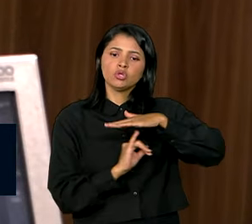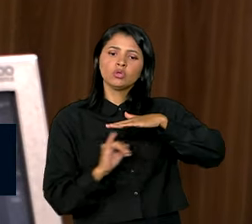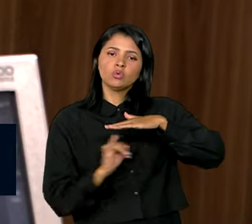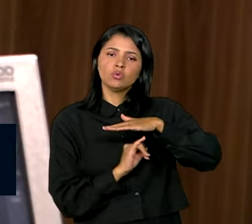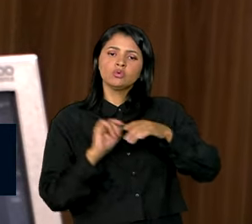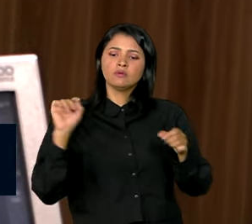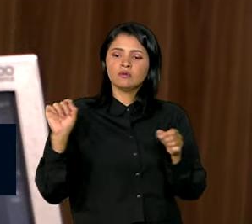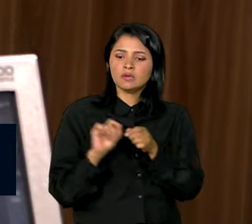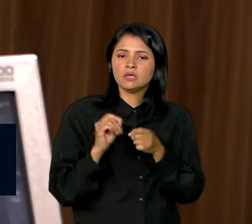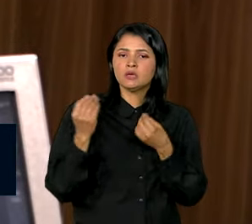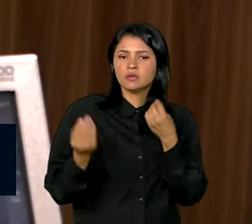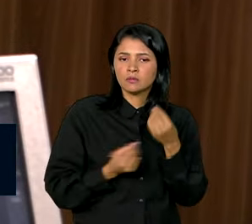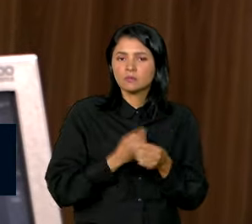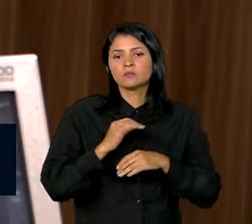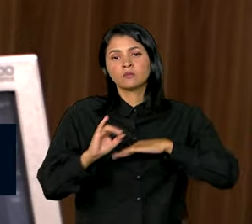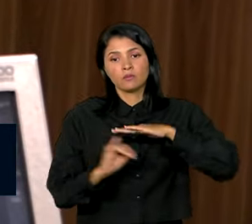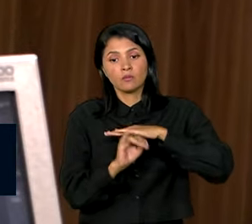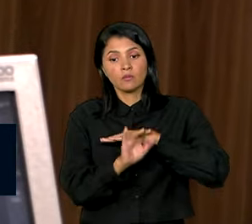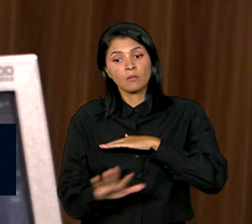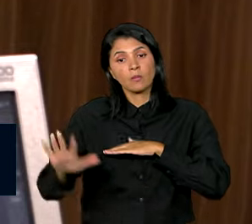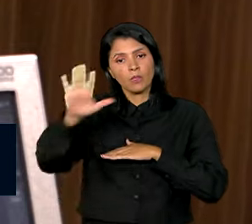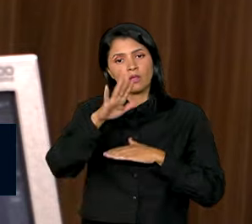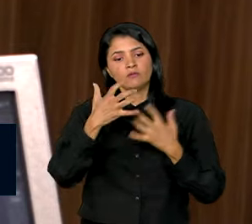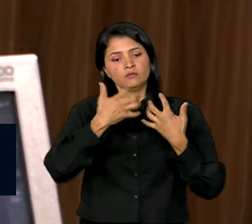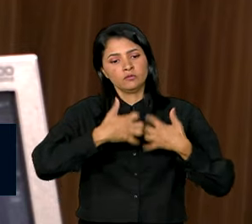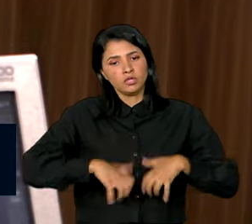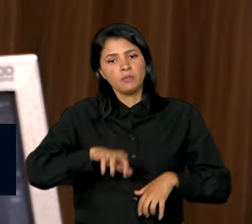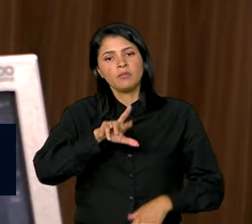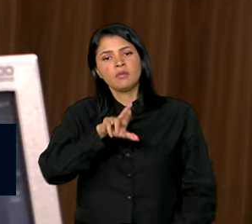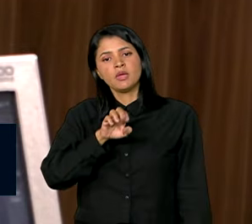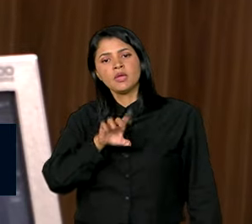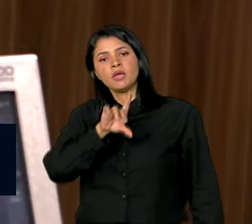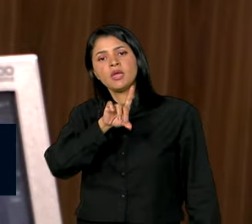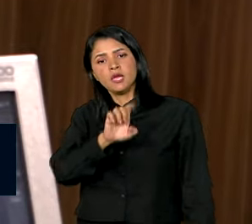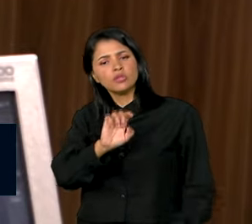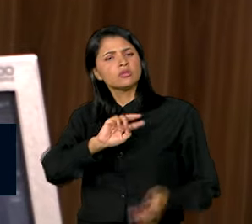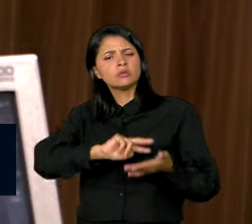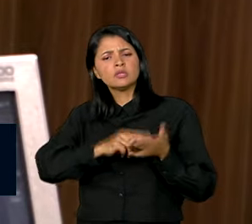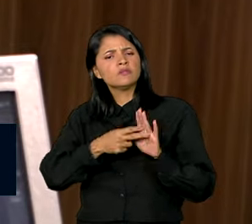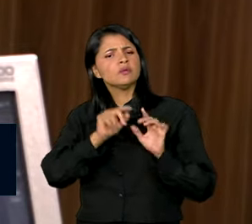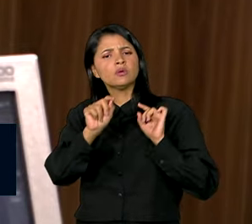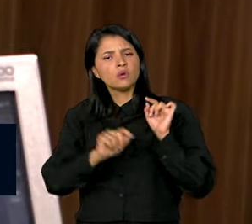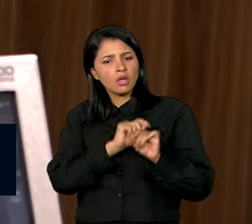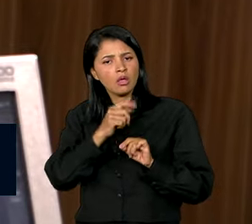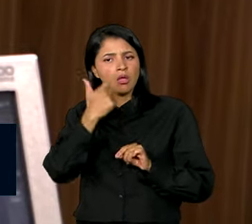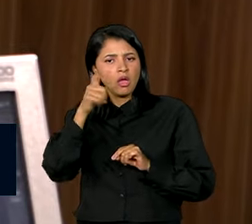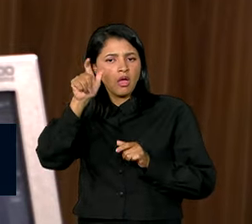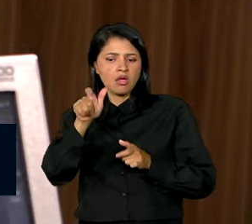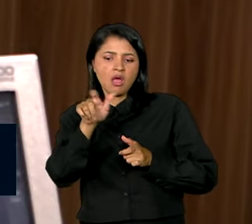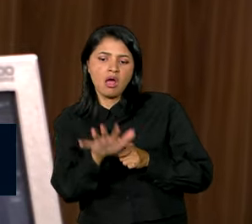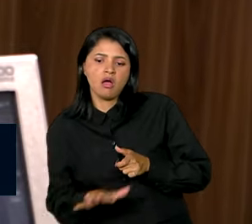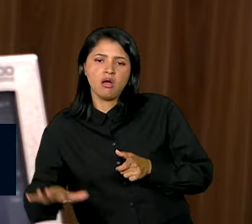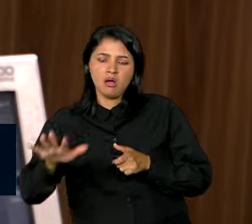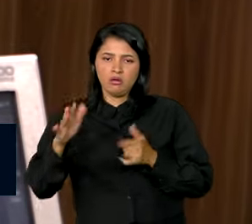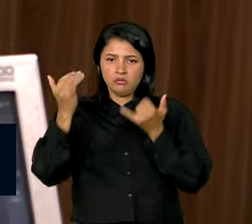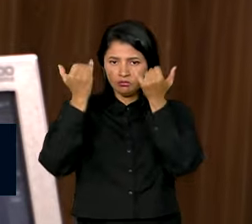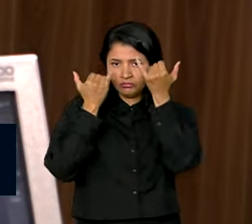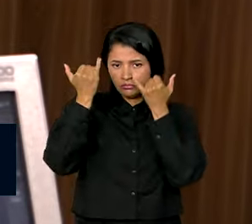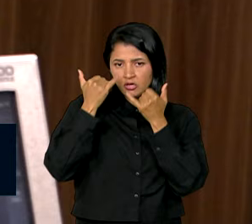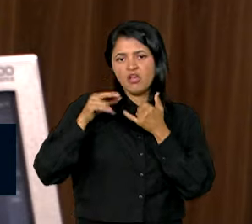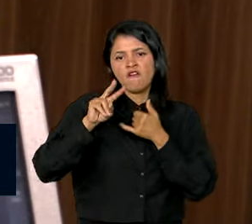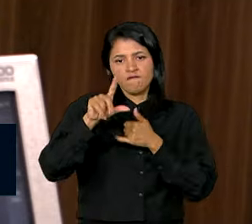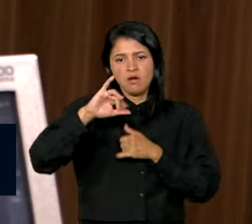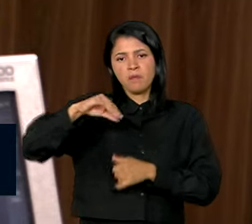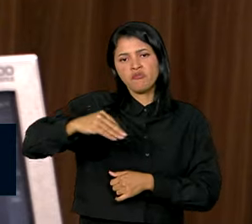gente fazer com que os institutos nacionais funcionem em rede. O que é que isso significa? Que aquela determinada área do conhecimento vai